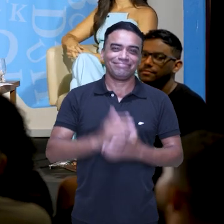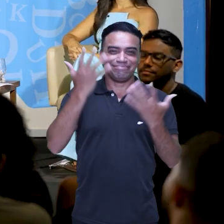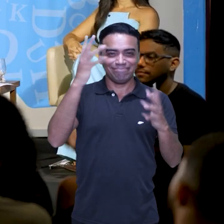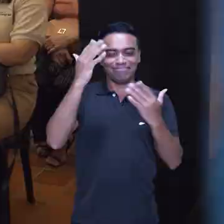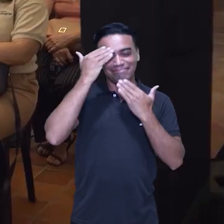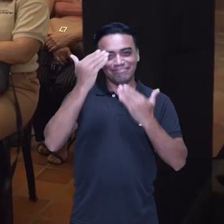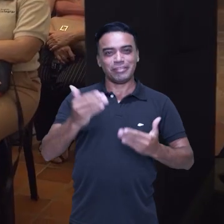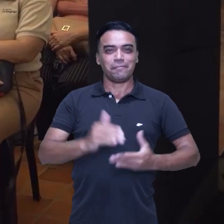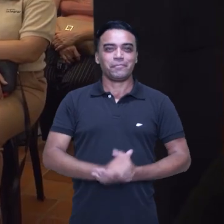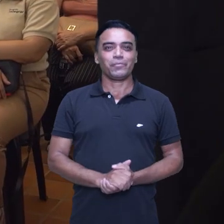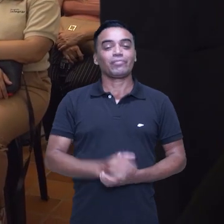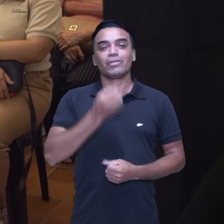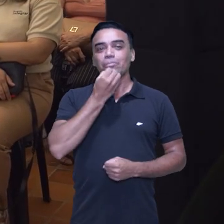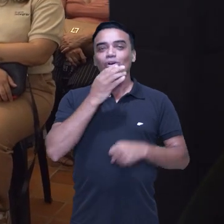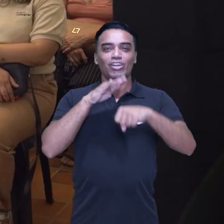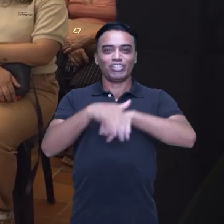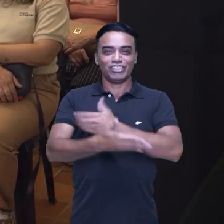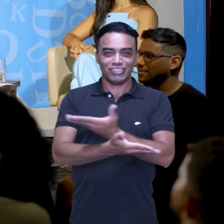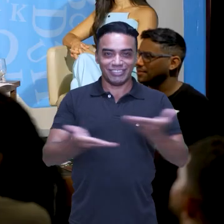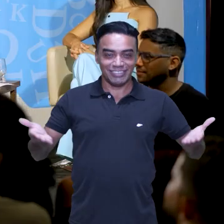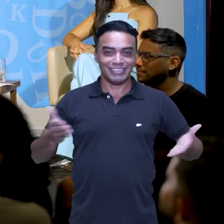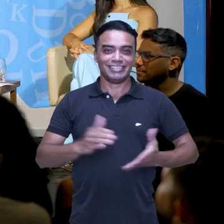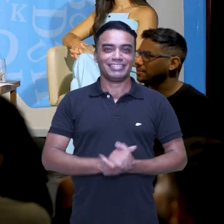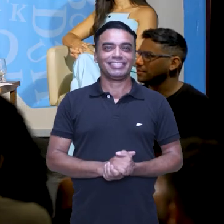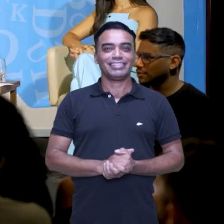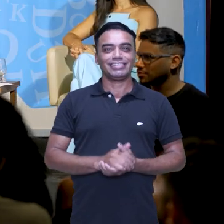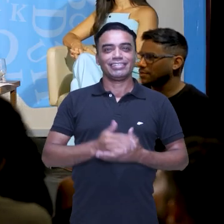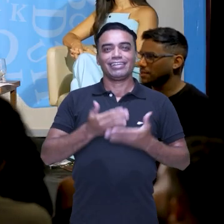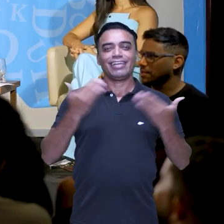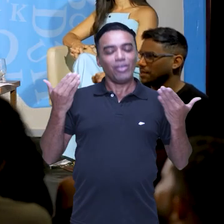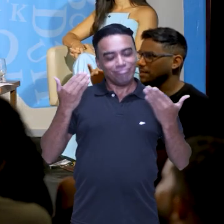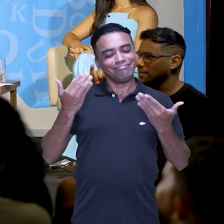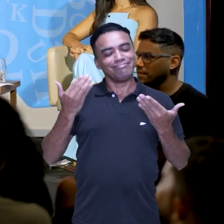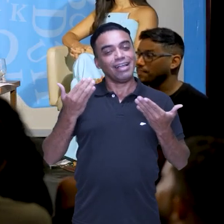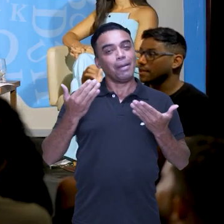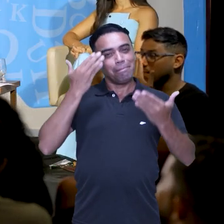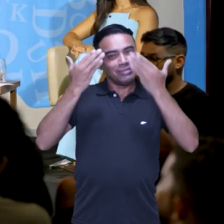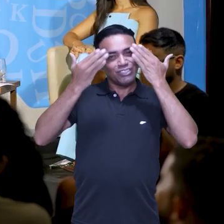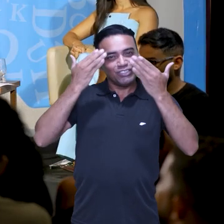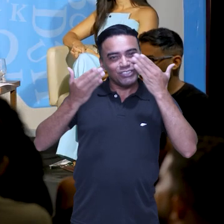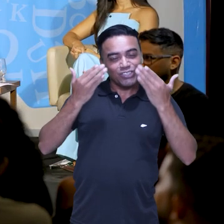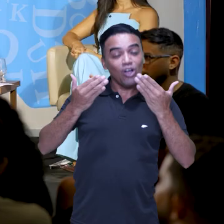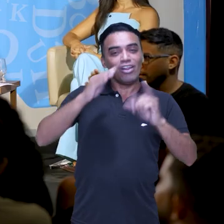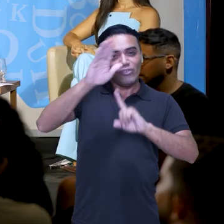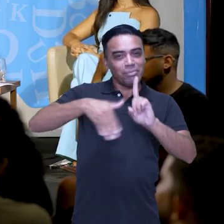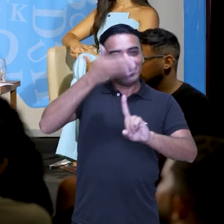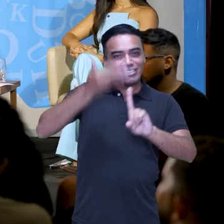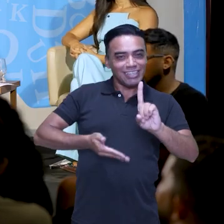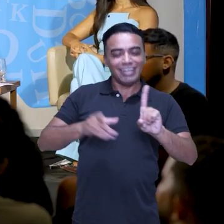Obrigada. Boa noite. Sou Enia Leslier, sou psicóloga, também fui